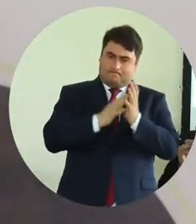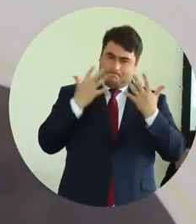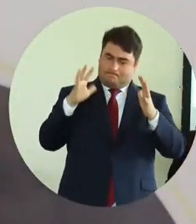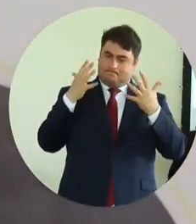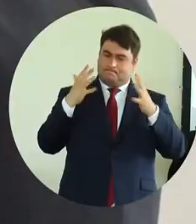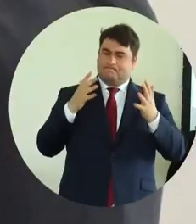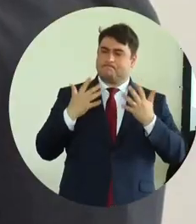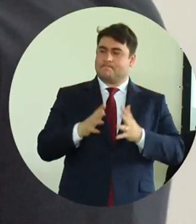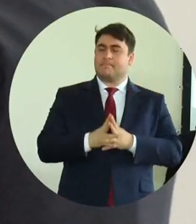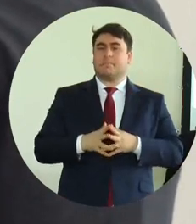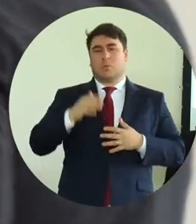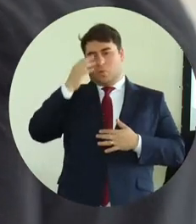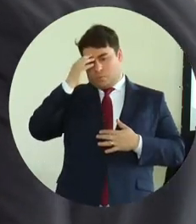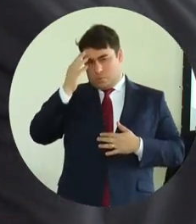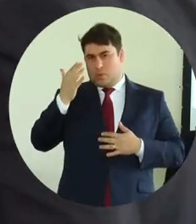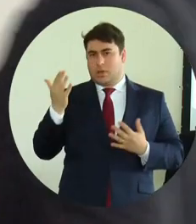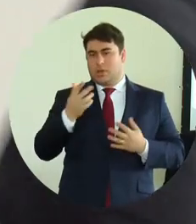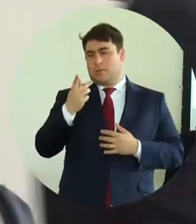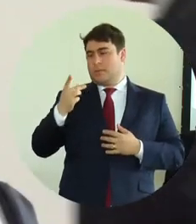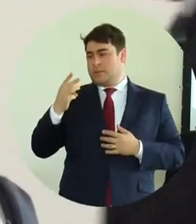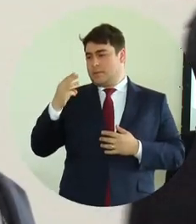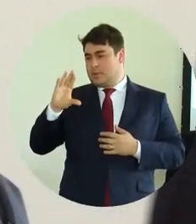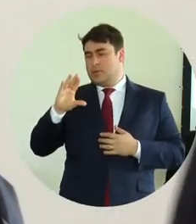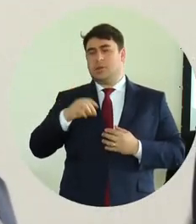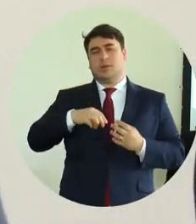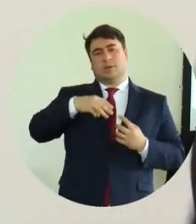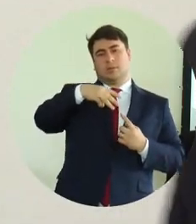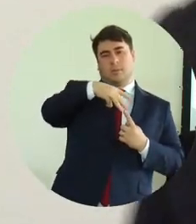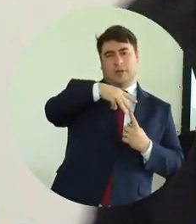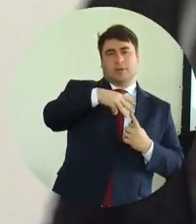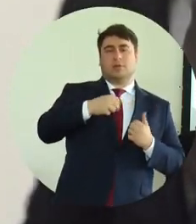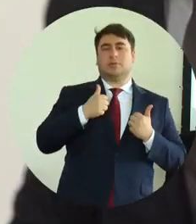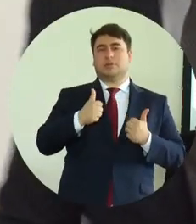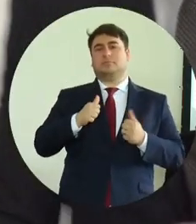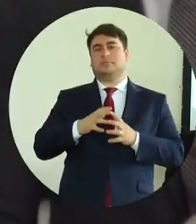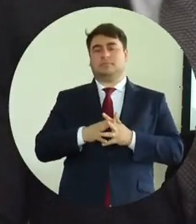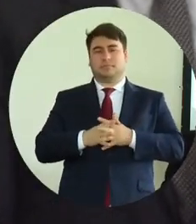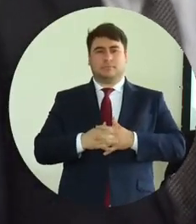Muito obrigado, parabéns à PwC e McDonald's.